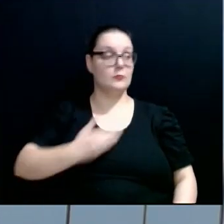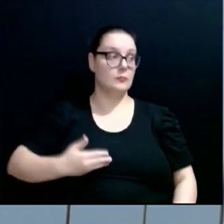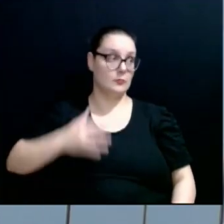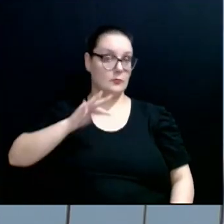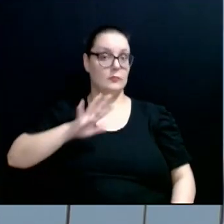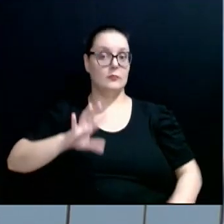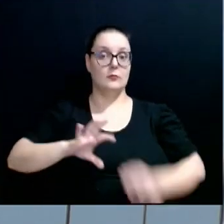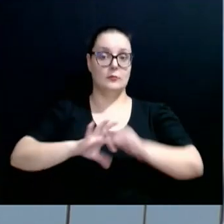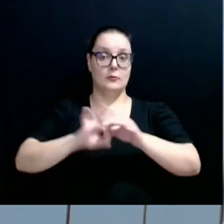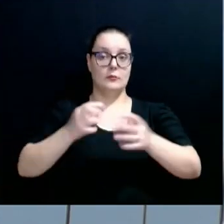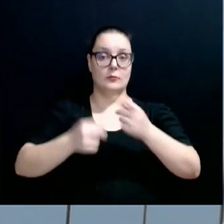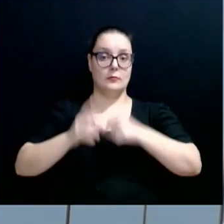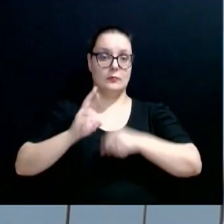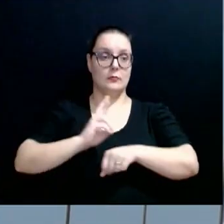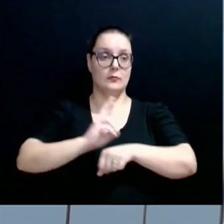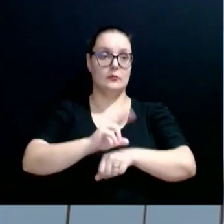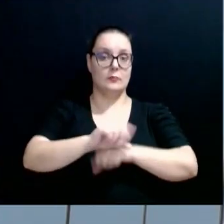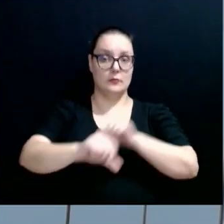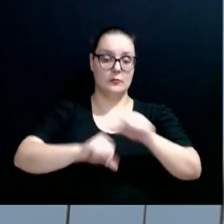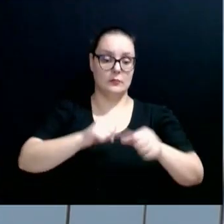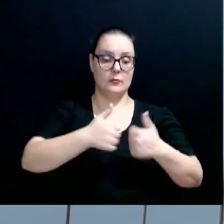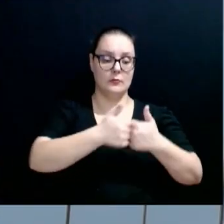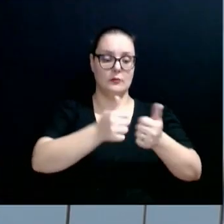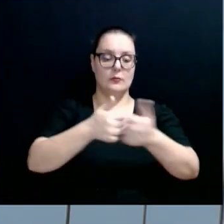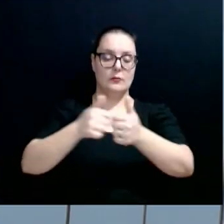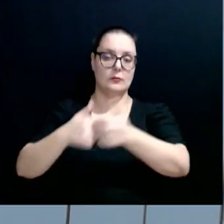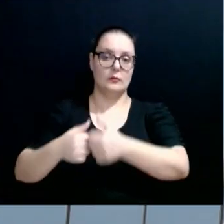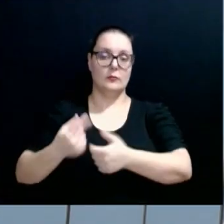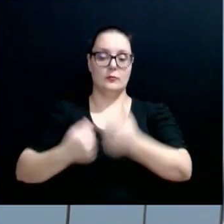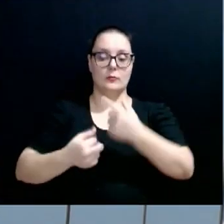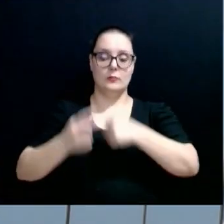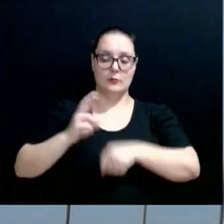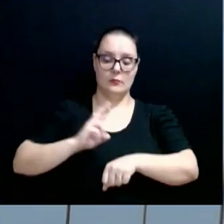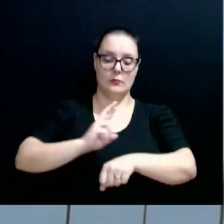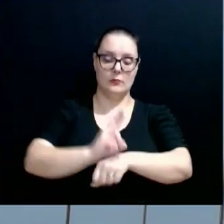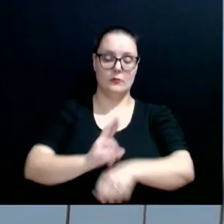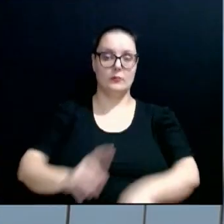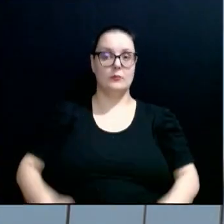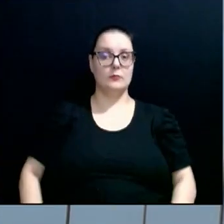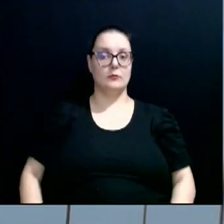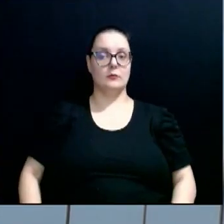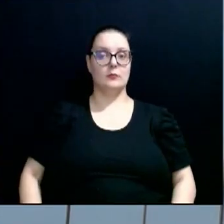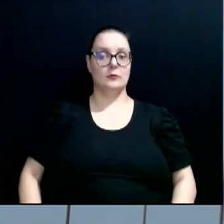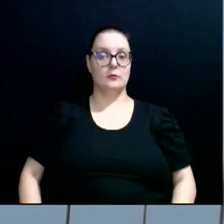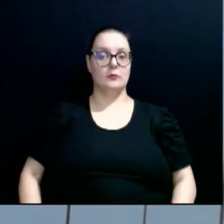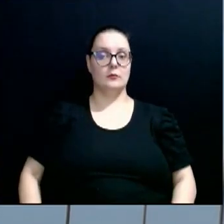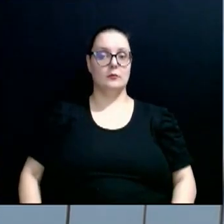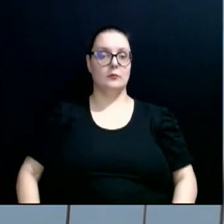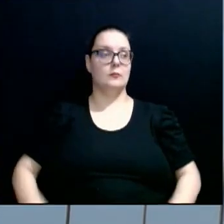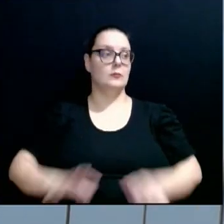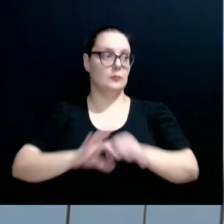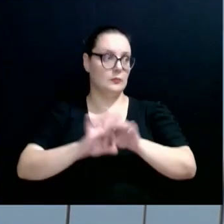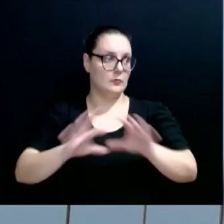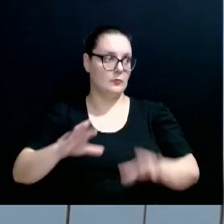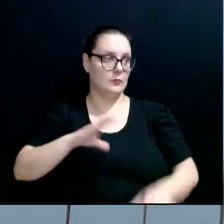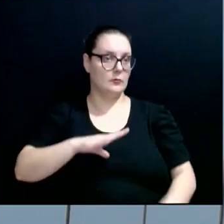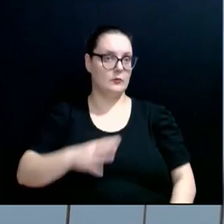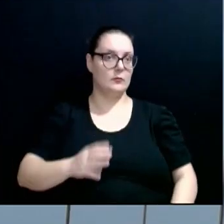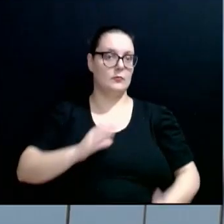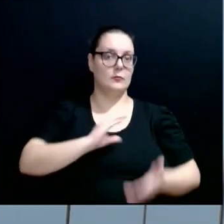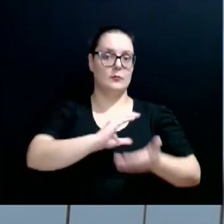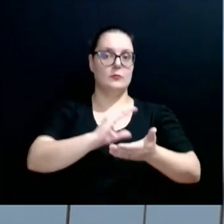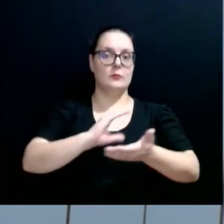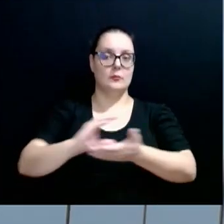troca dessas frotas. Esses recursos serão disponibilizados para o município e serão repassados para